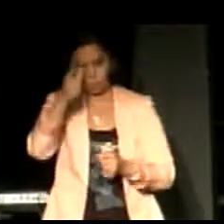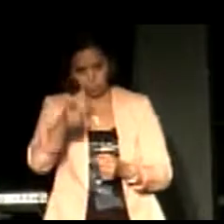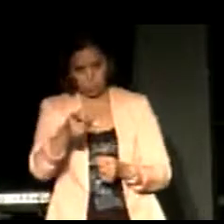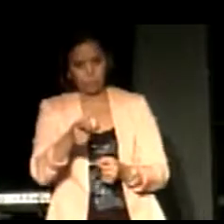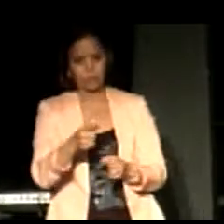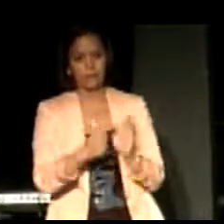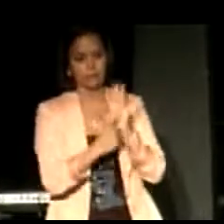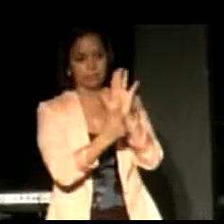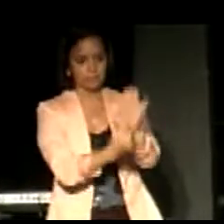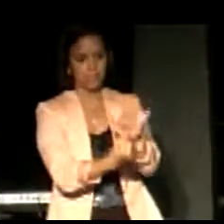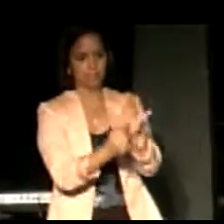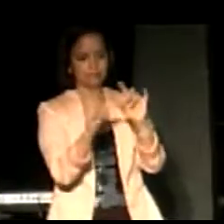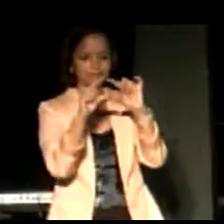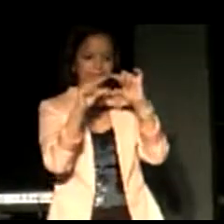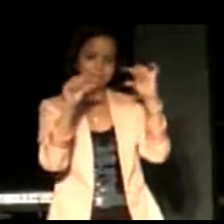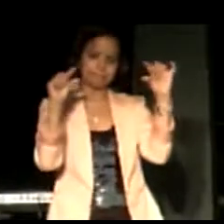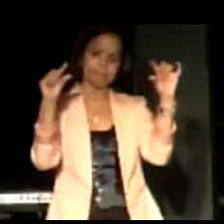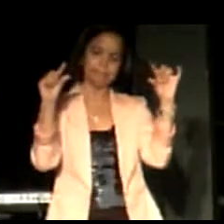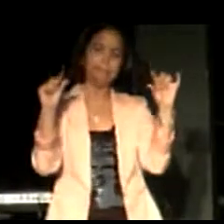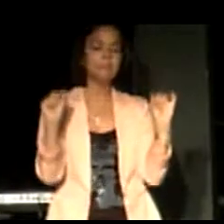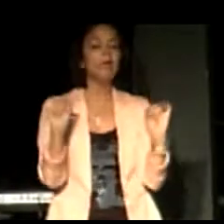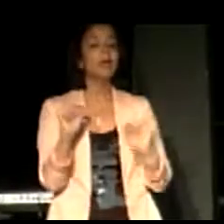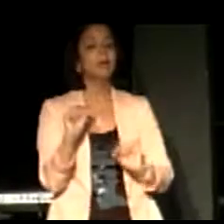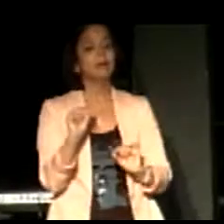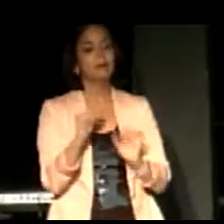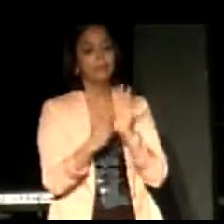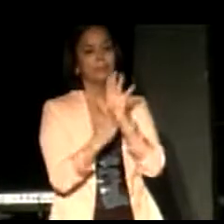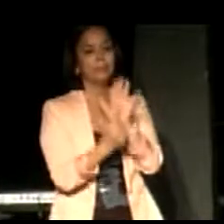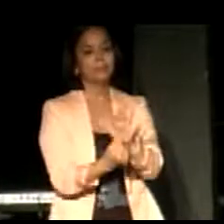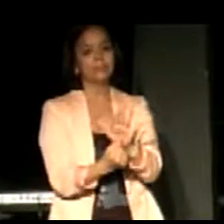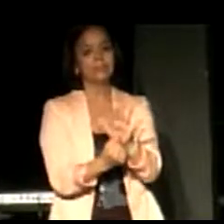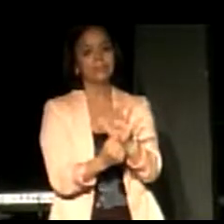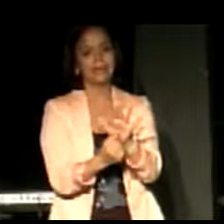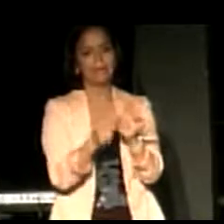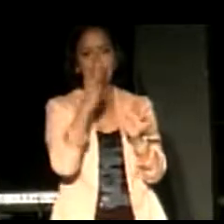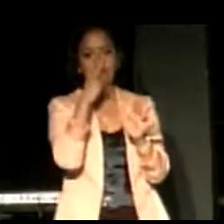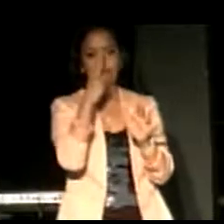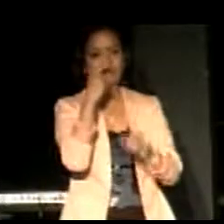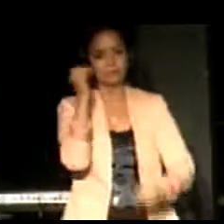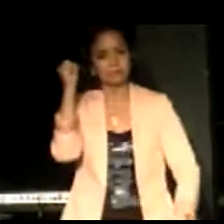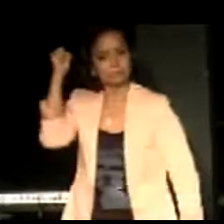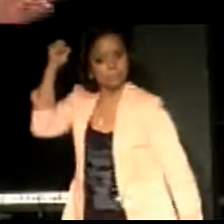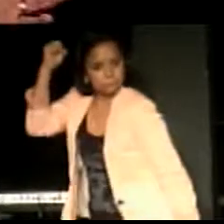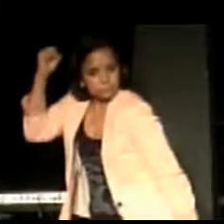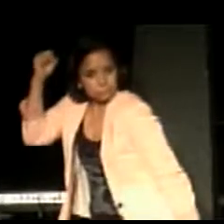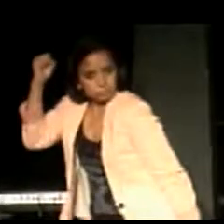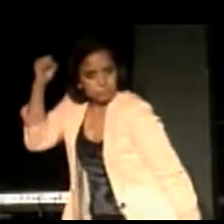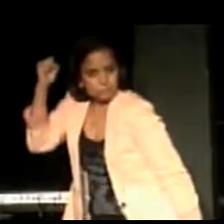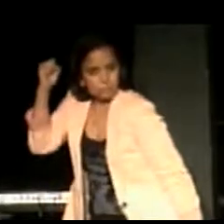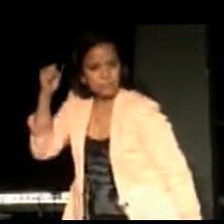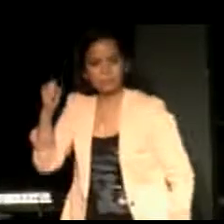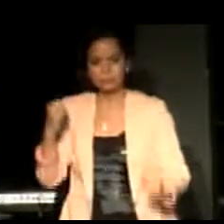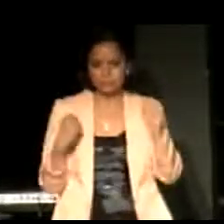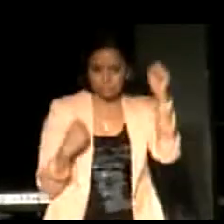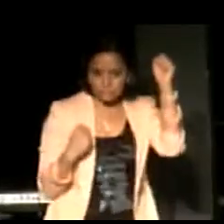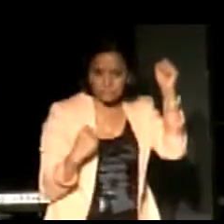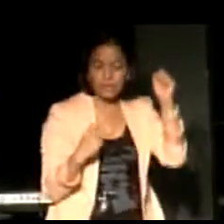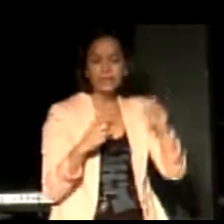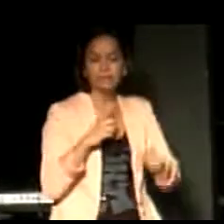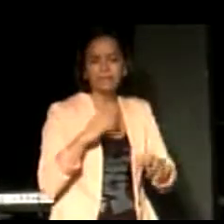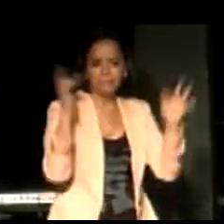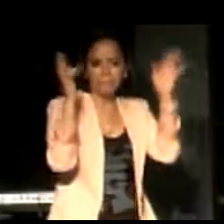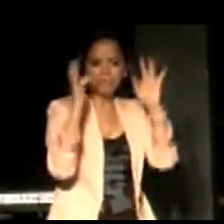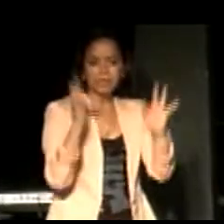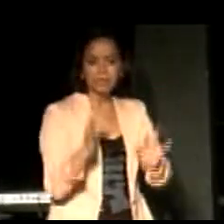usado para descrever a felicidade dos deuses, isto é, uma felicidade completa.